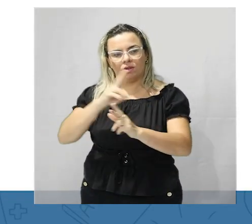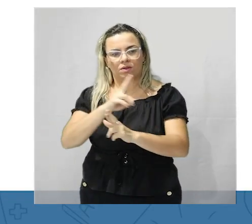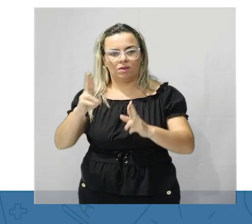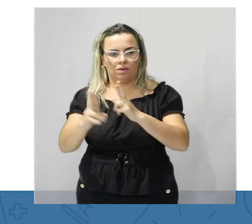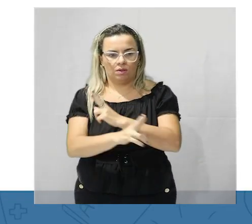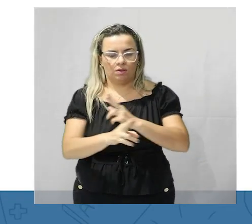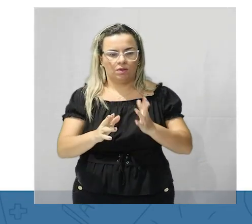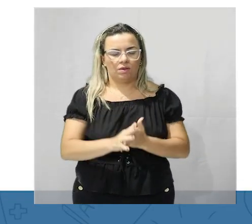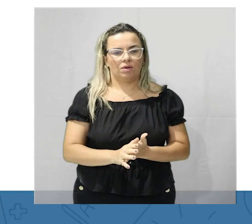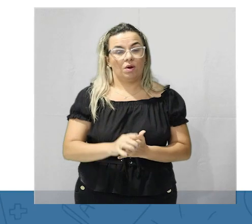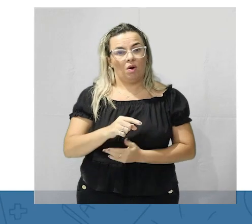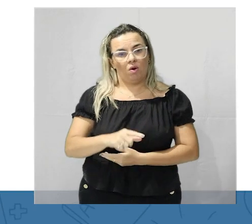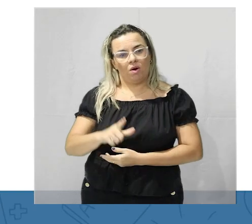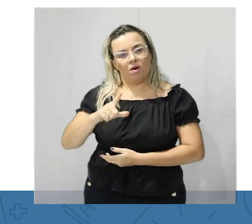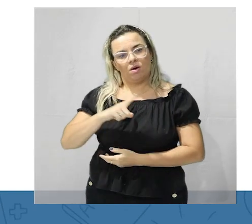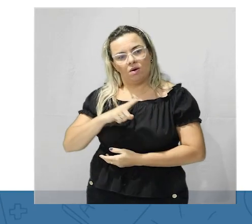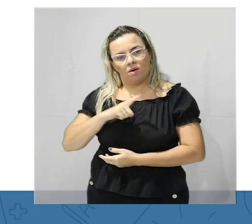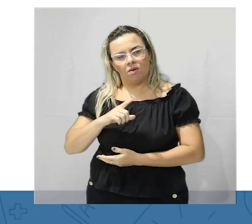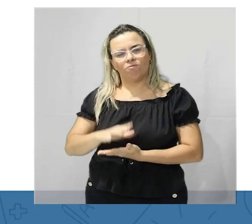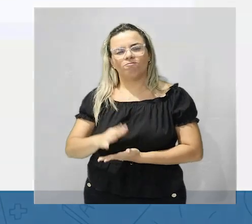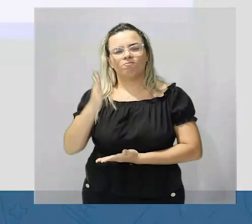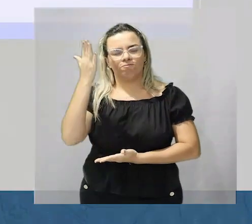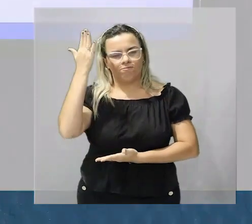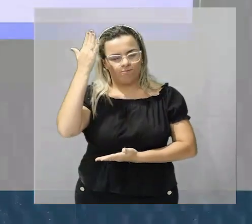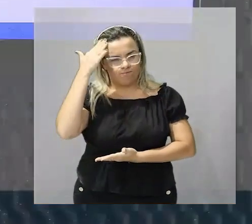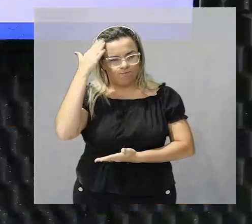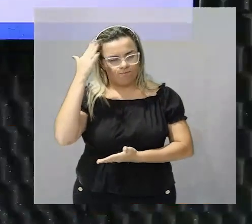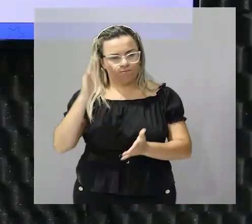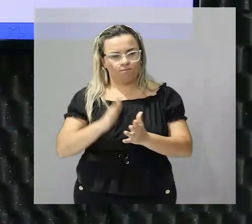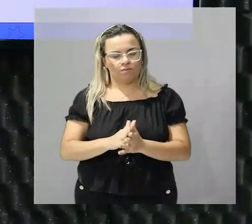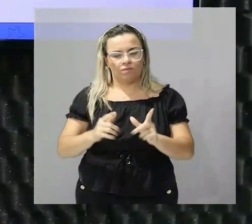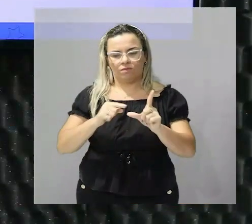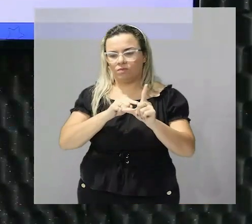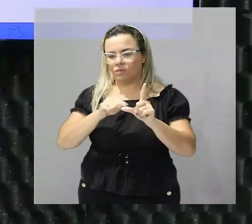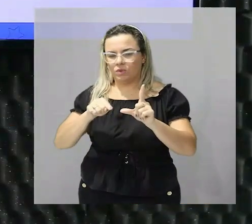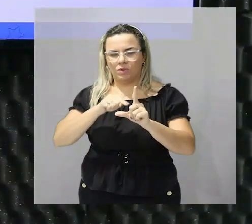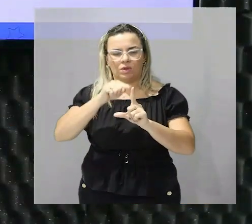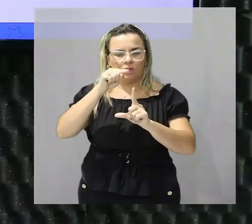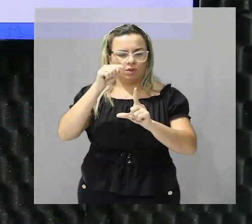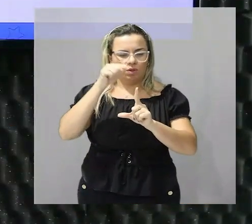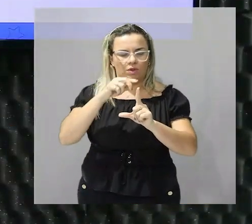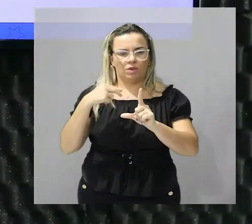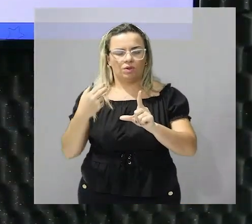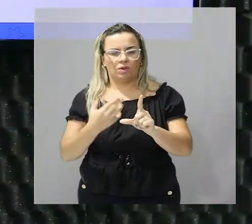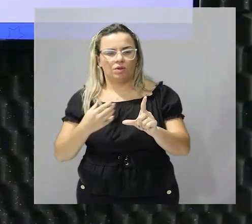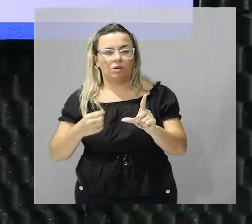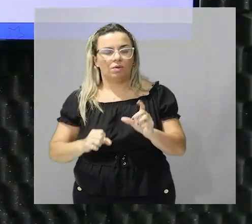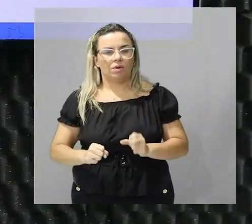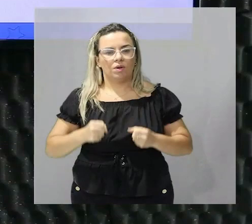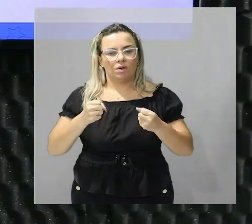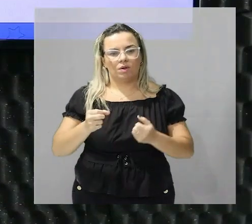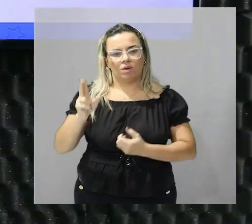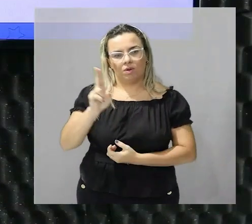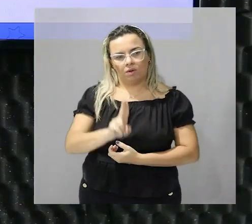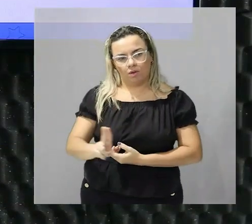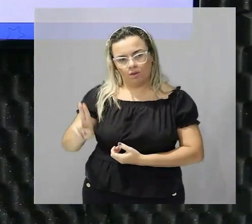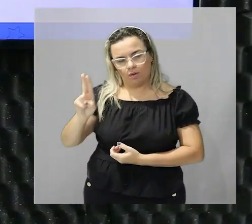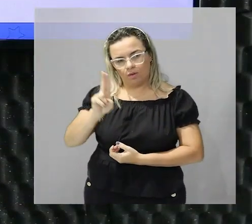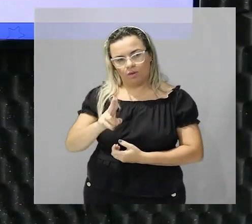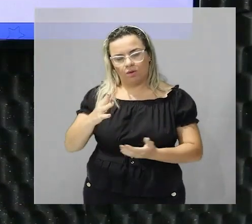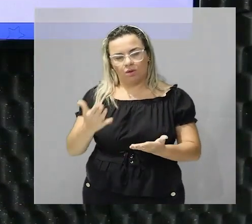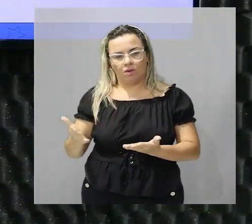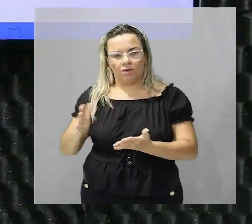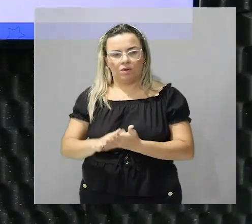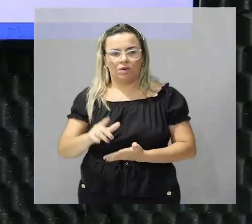né, já tem uma noção que lá daquele gráfico nós podemos usar dois pontinhos. Lá,